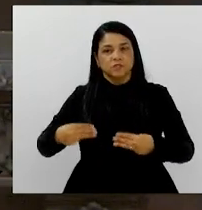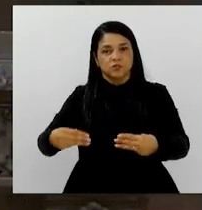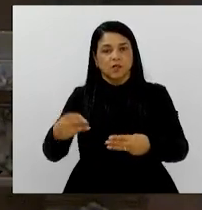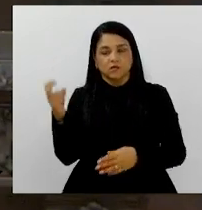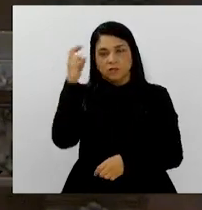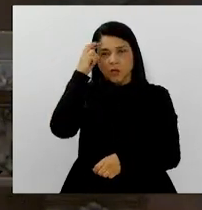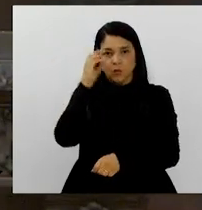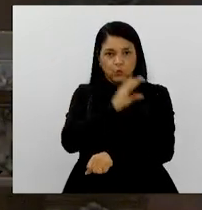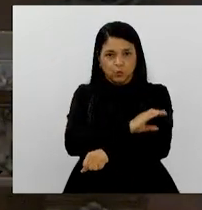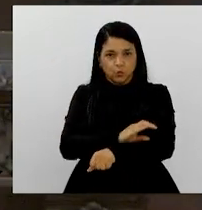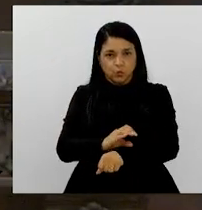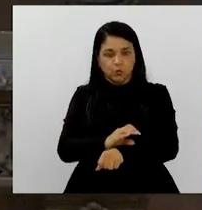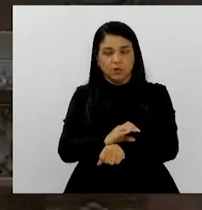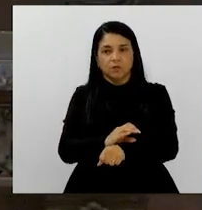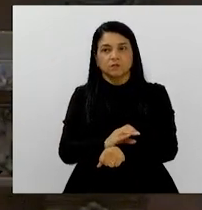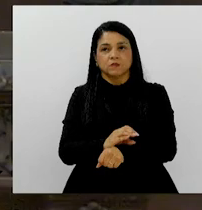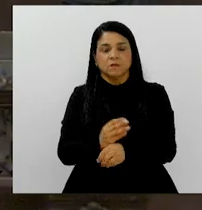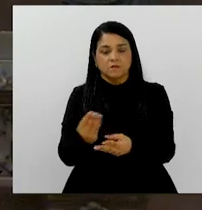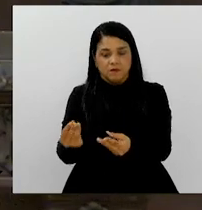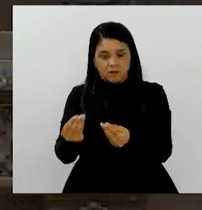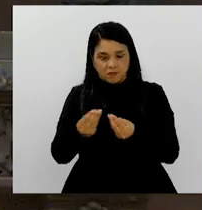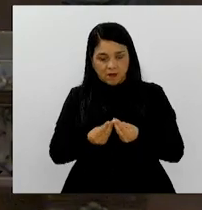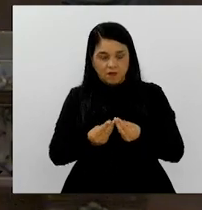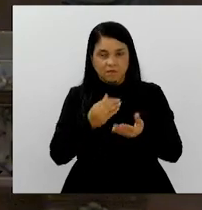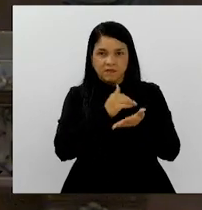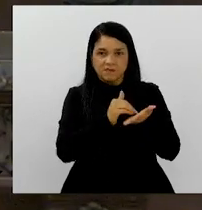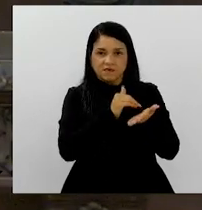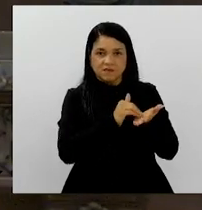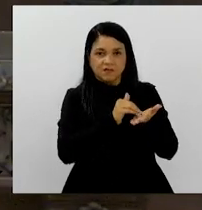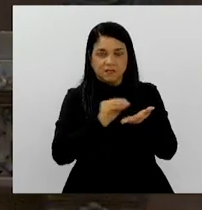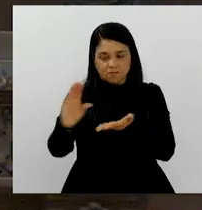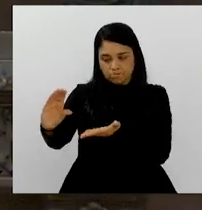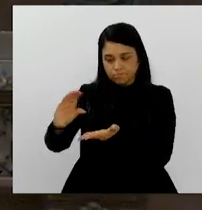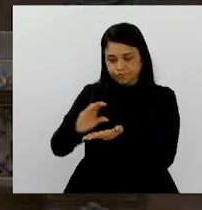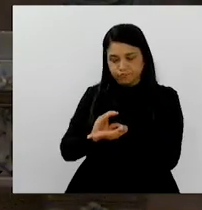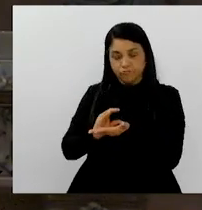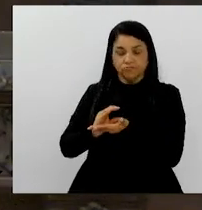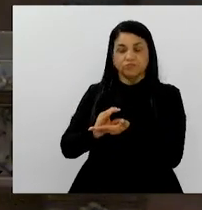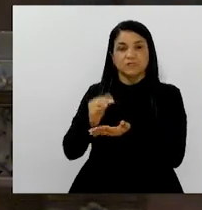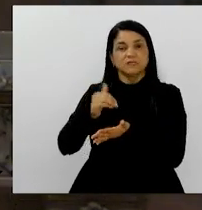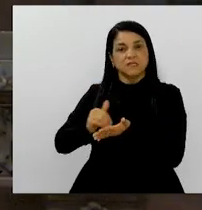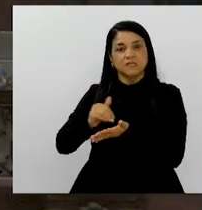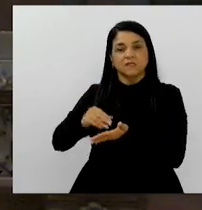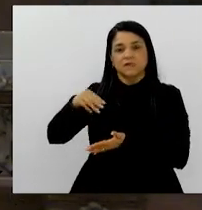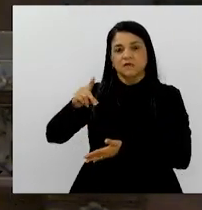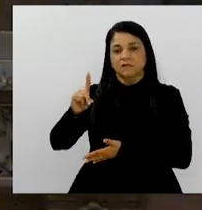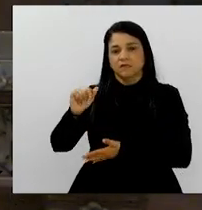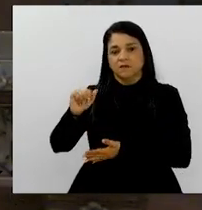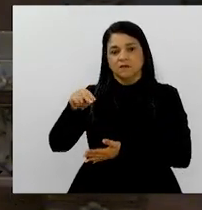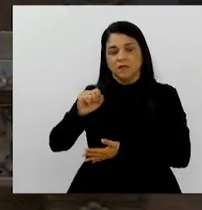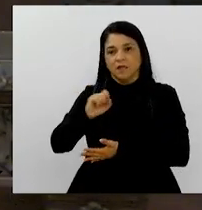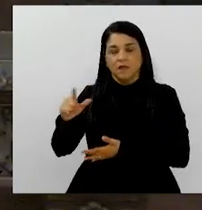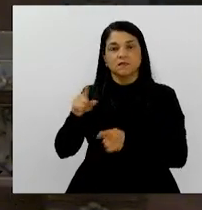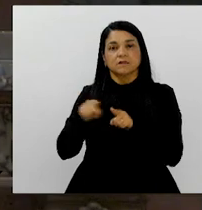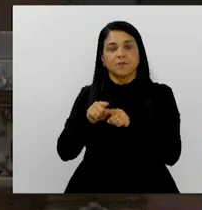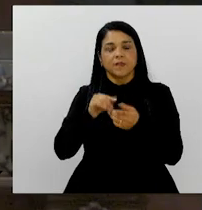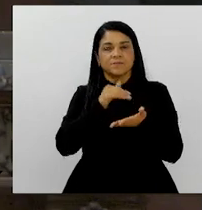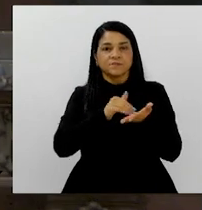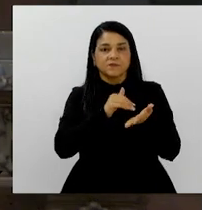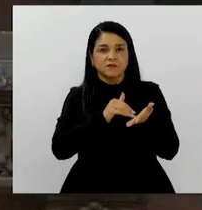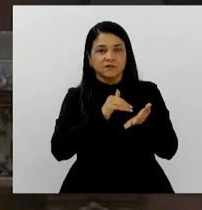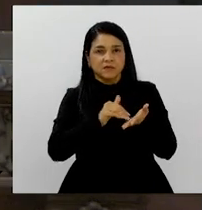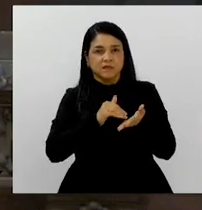e entregue para a Secretaria de Estado, a nossa secretária Daniele, e também para as secretarias municipais de